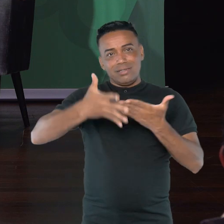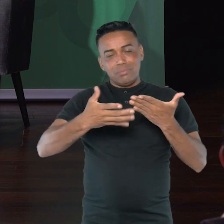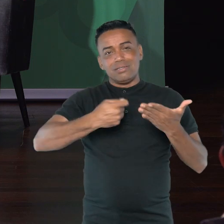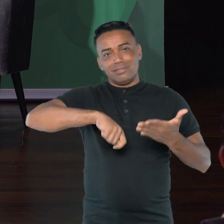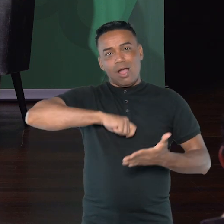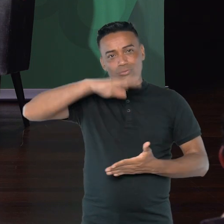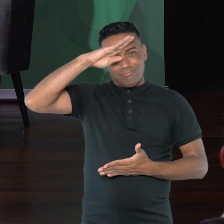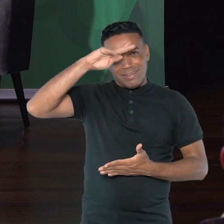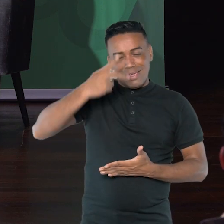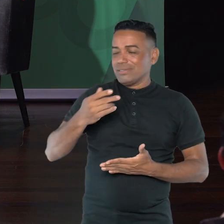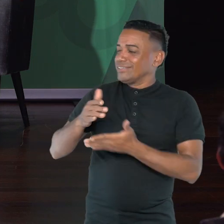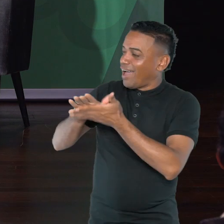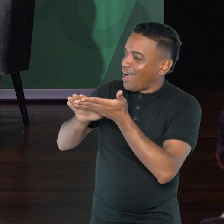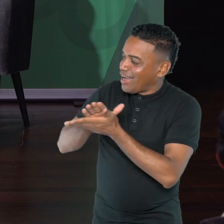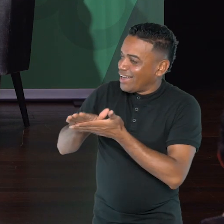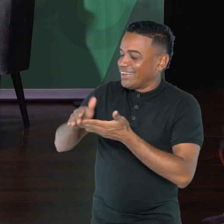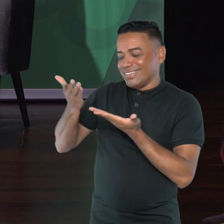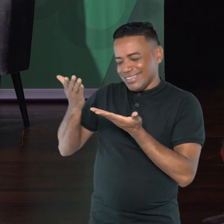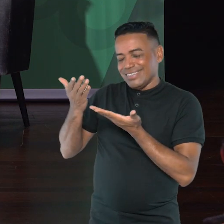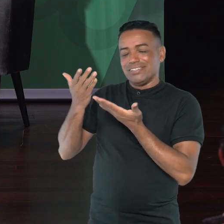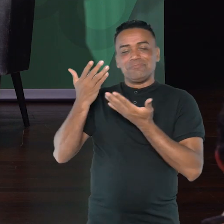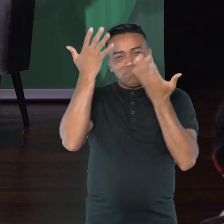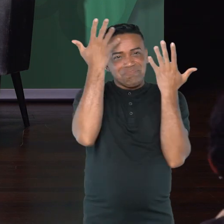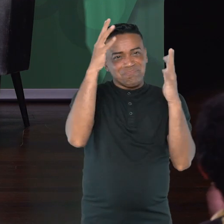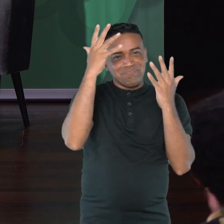do Hermes. Muito obrigado, viu, Hermes?